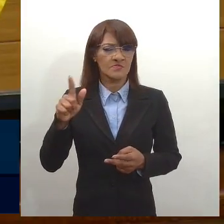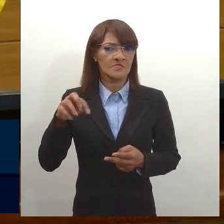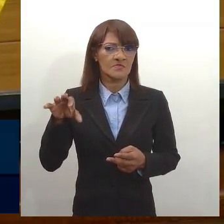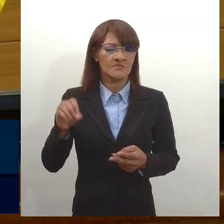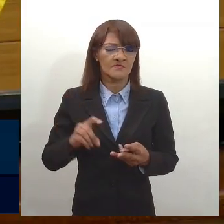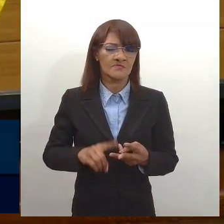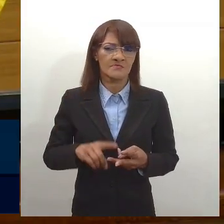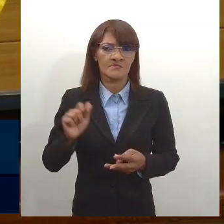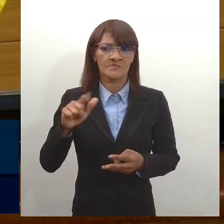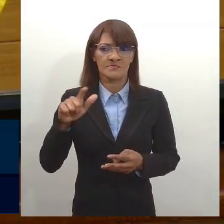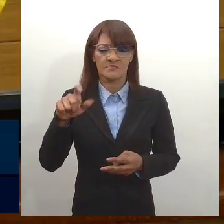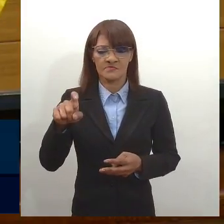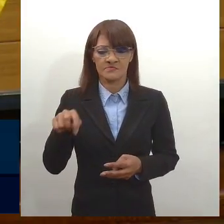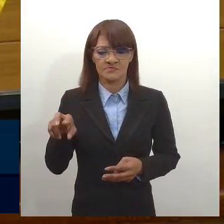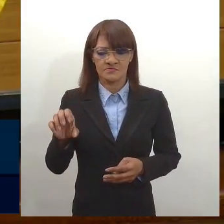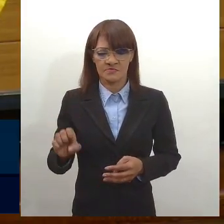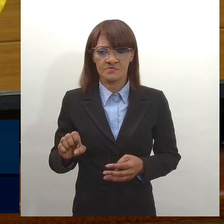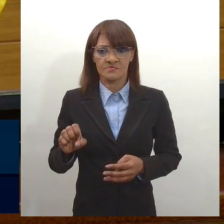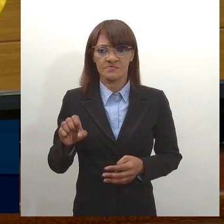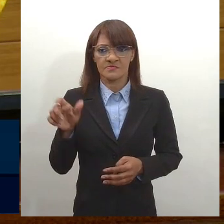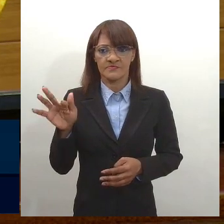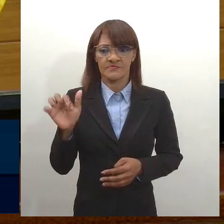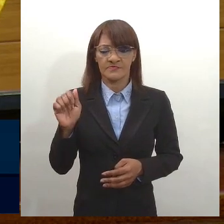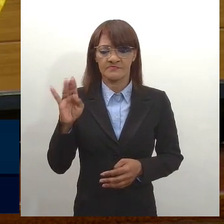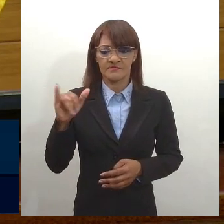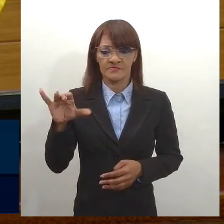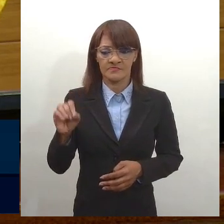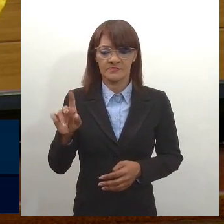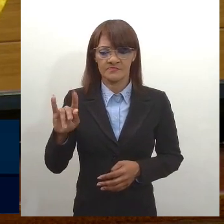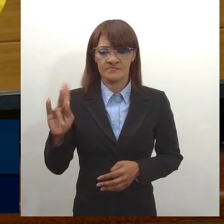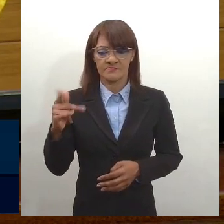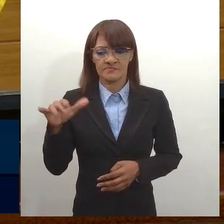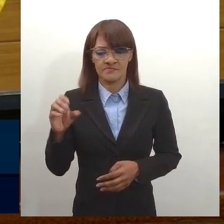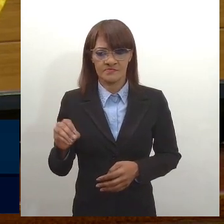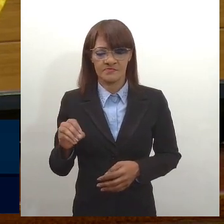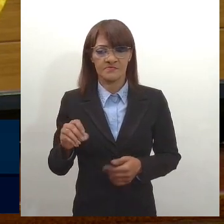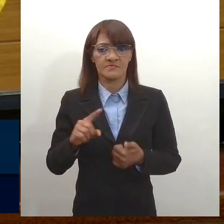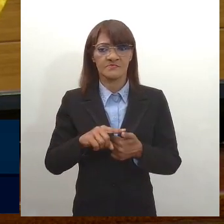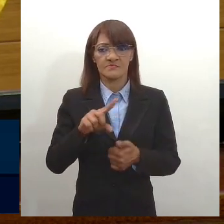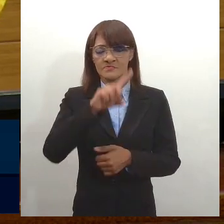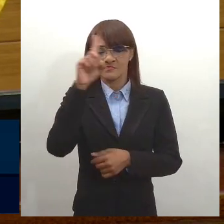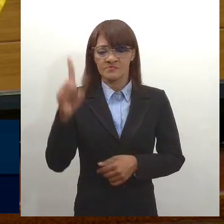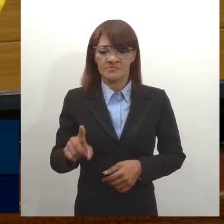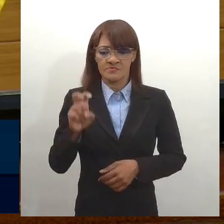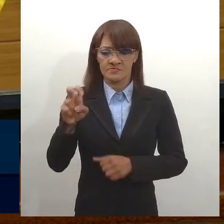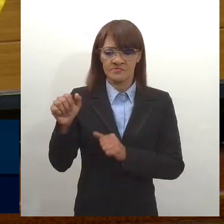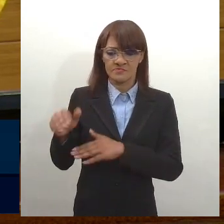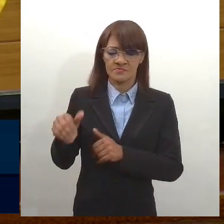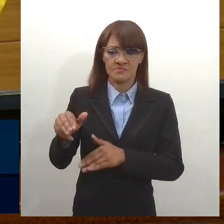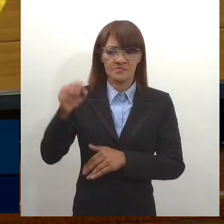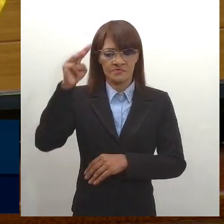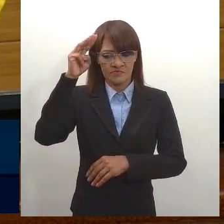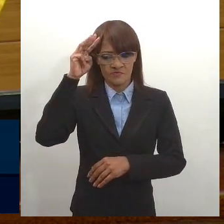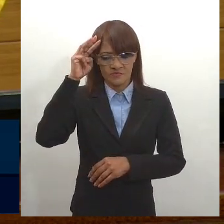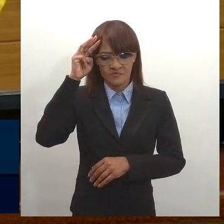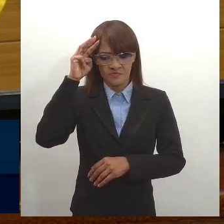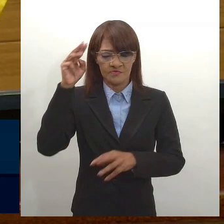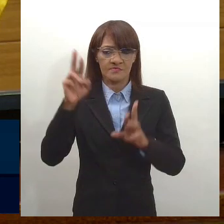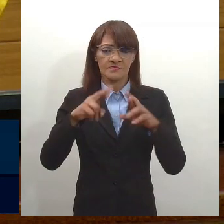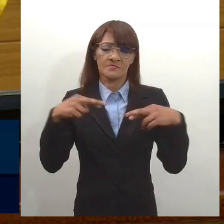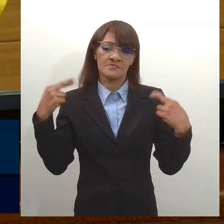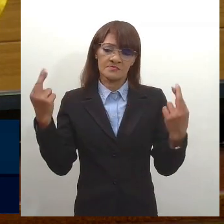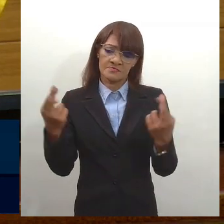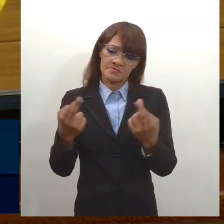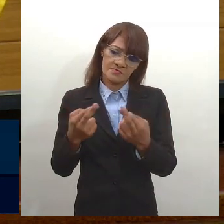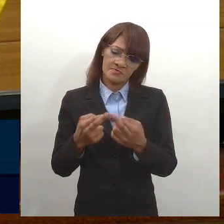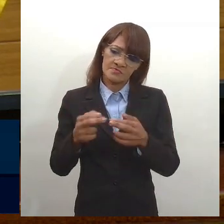Pinheiro. E também no dia 5 de setembro de 2023, terça-feira, no grande expediente, no plenário, de autoria